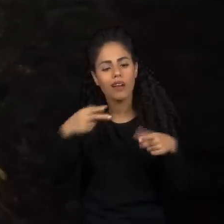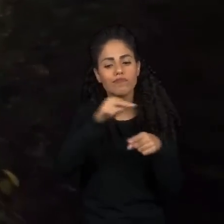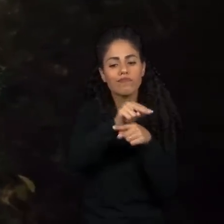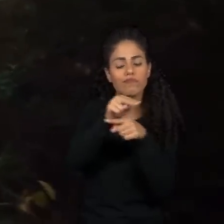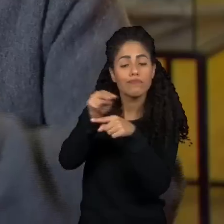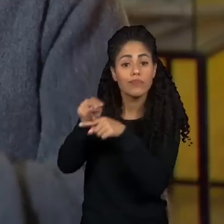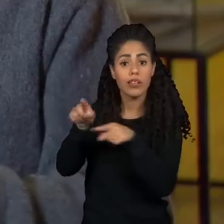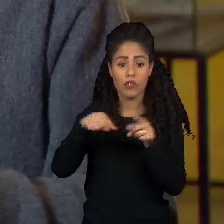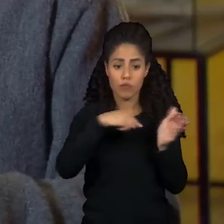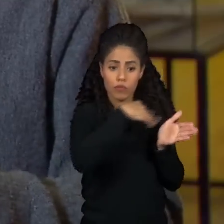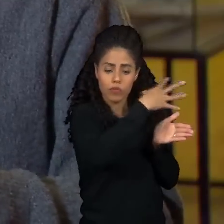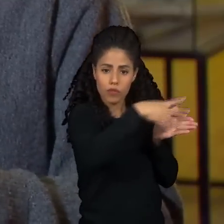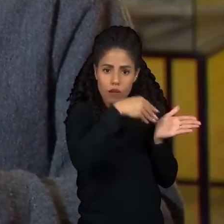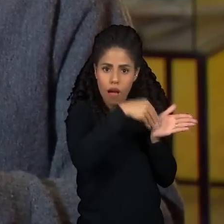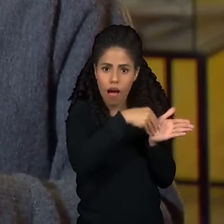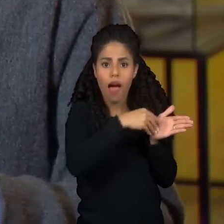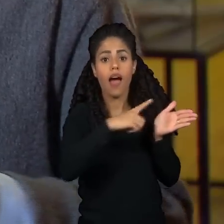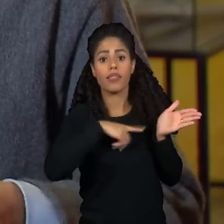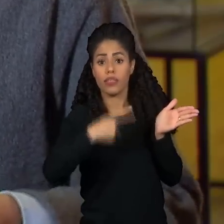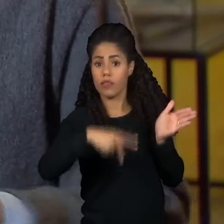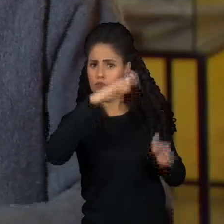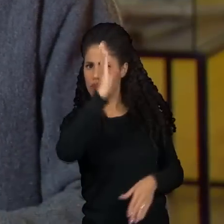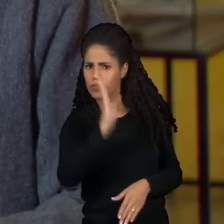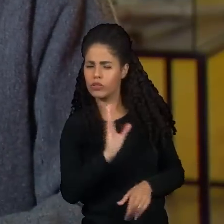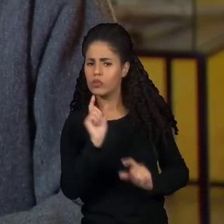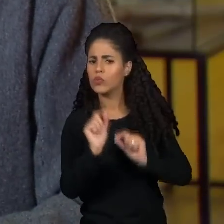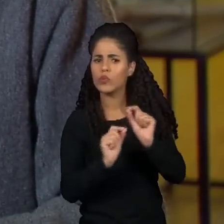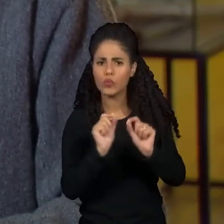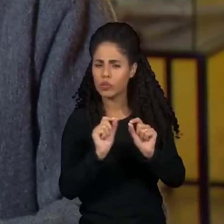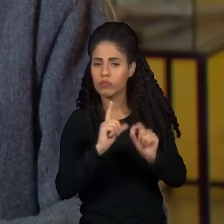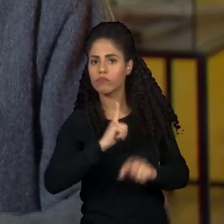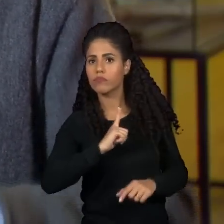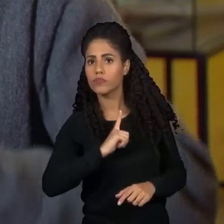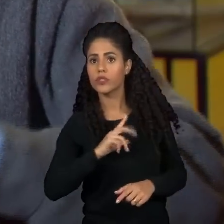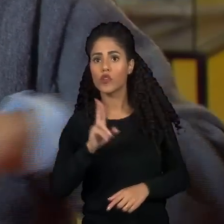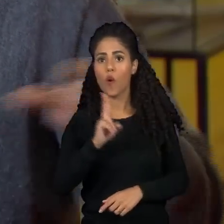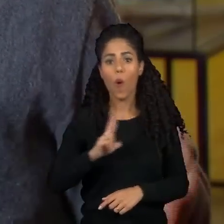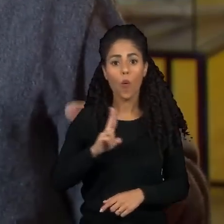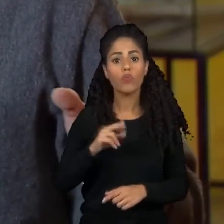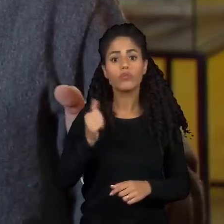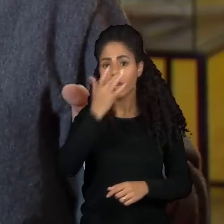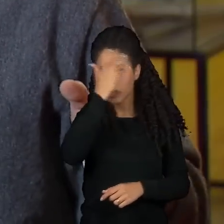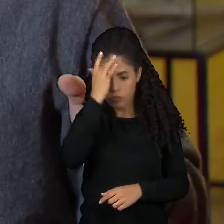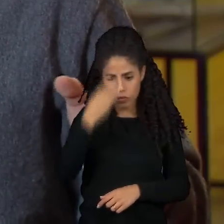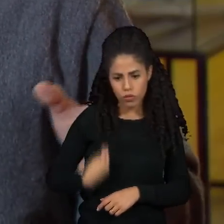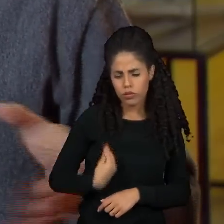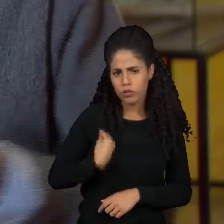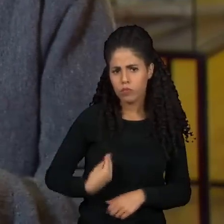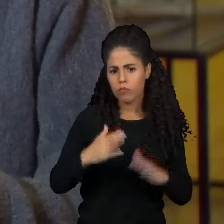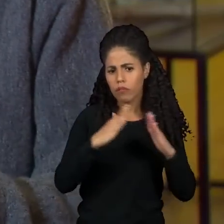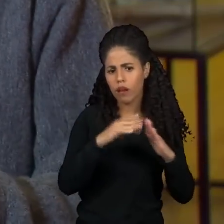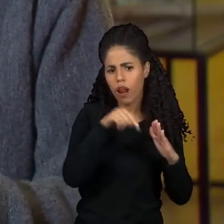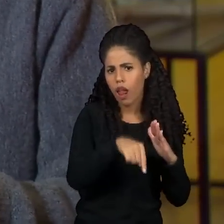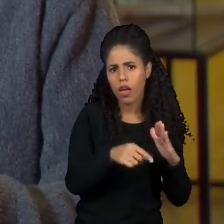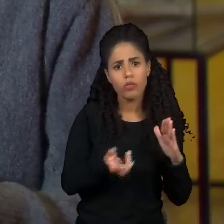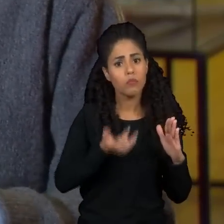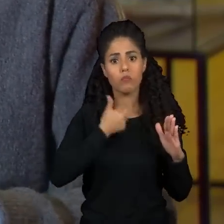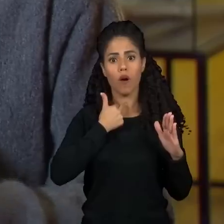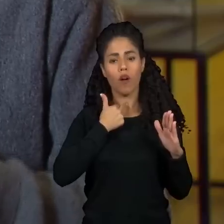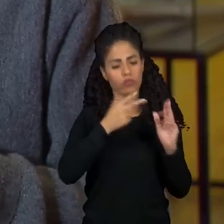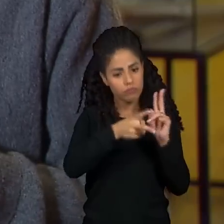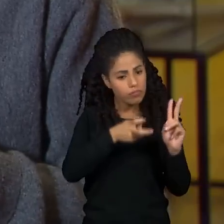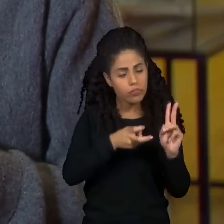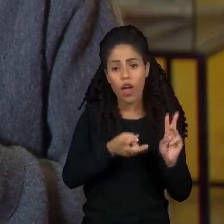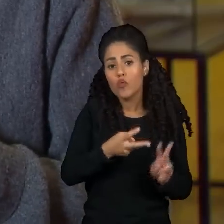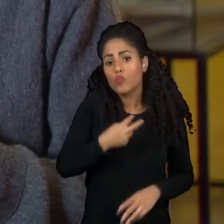só na Amazônia, mas em outros lugares aqui do Brasil, elas têm um uso muito restrito. Não pode ter ninguém morando ali, né? Nem indígenas, por exemplo.